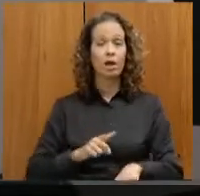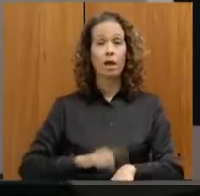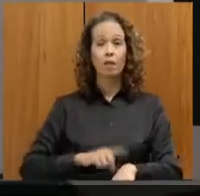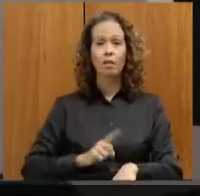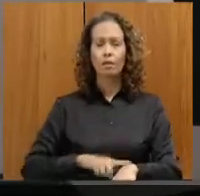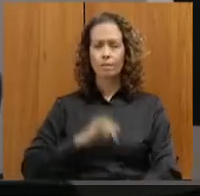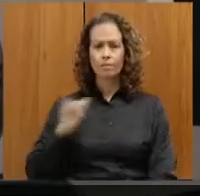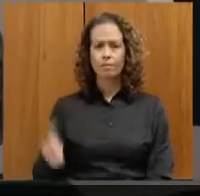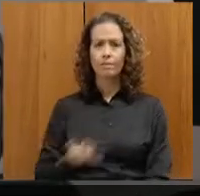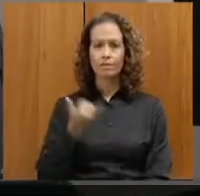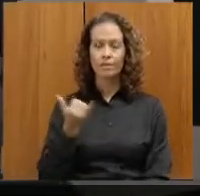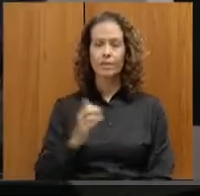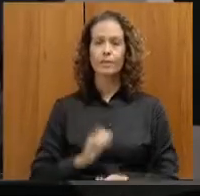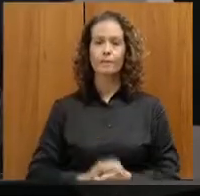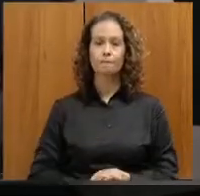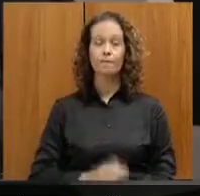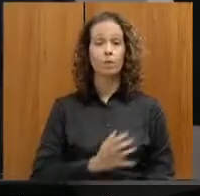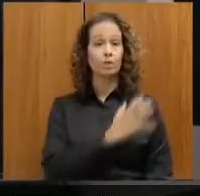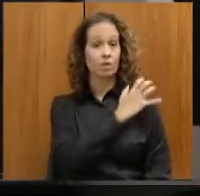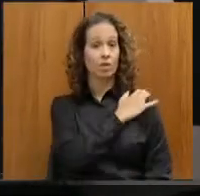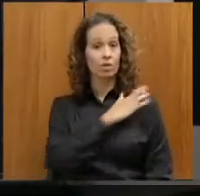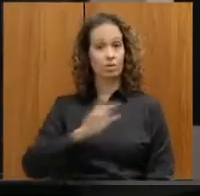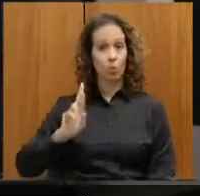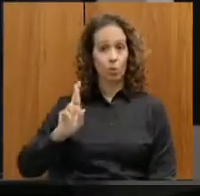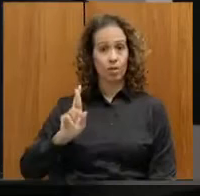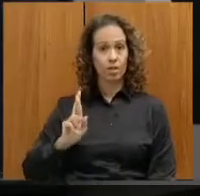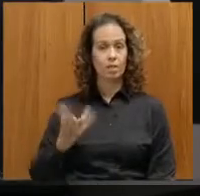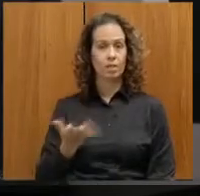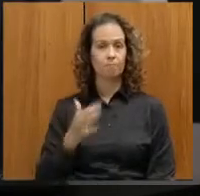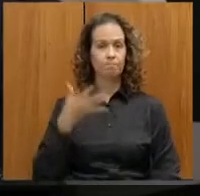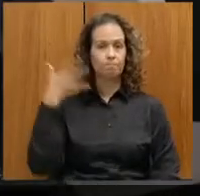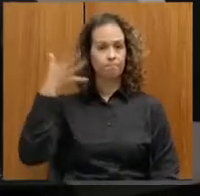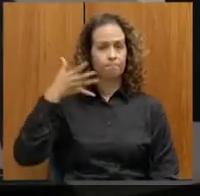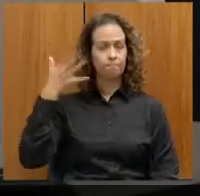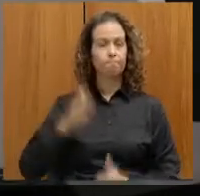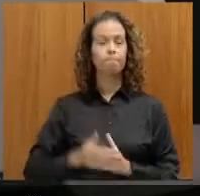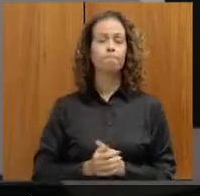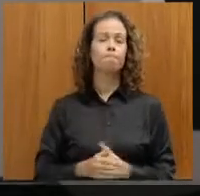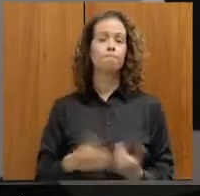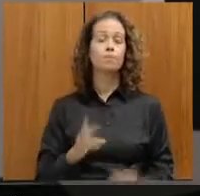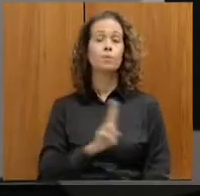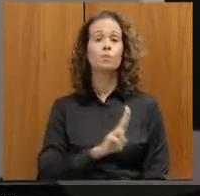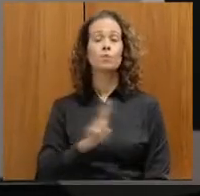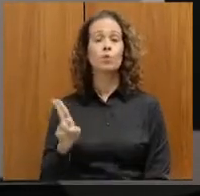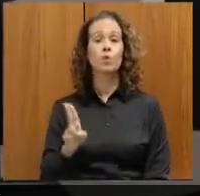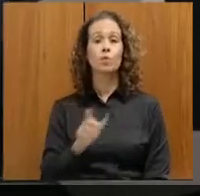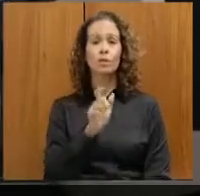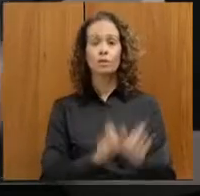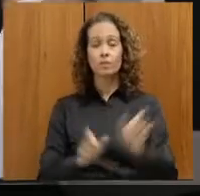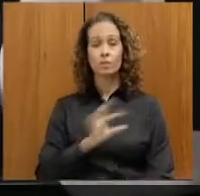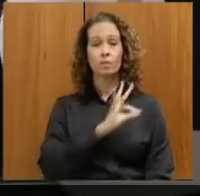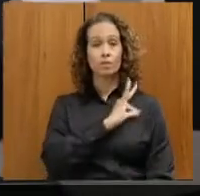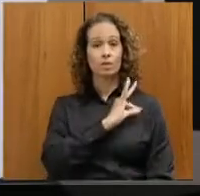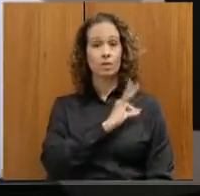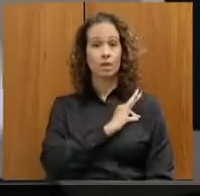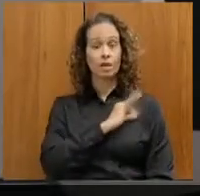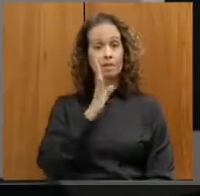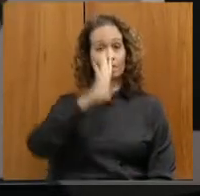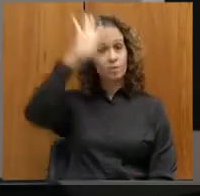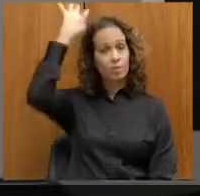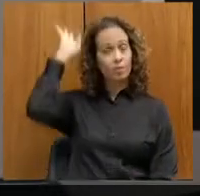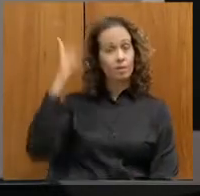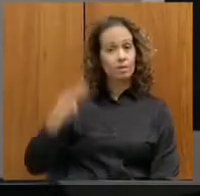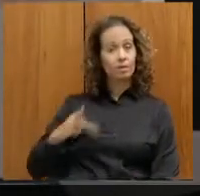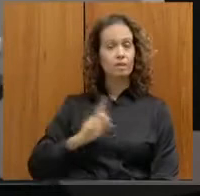devidamente aproveitar secretário a primeira pergunta faço aí nome dos policiais e Bombeiros Militares de Minas Gerais o